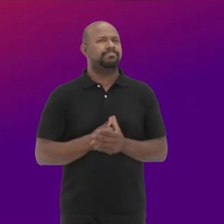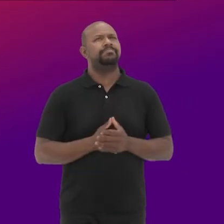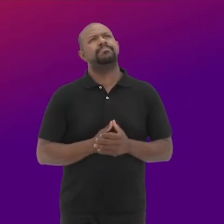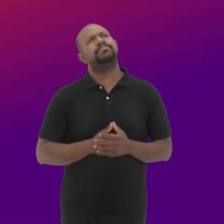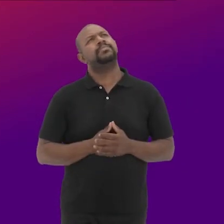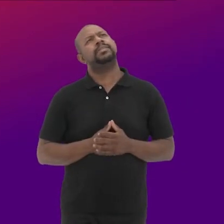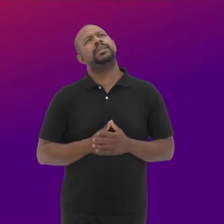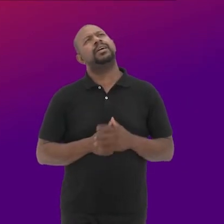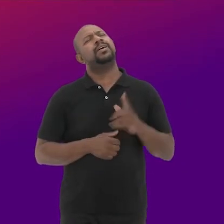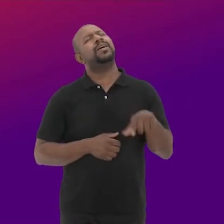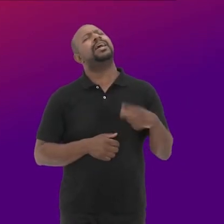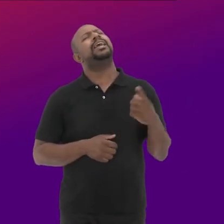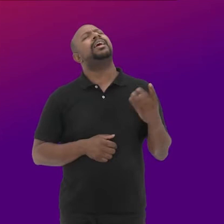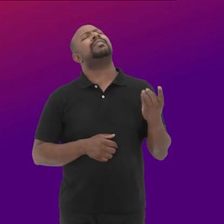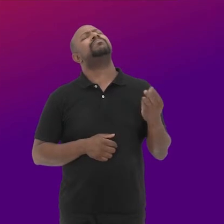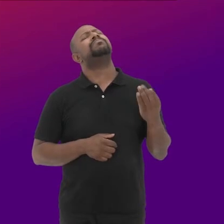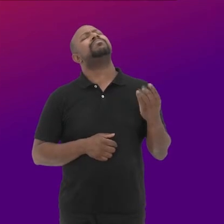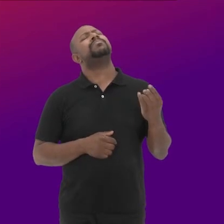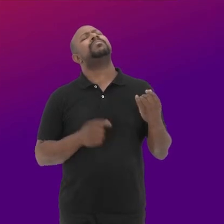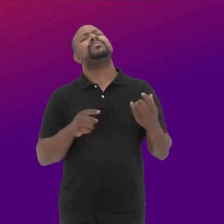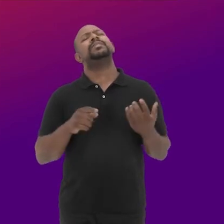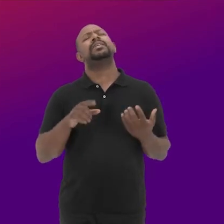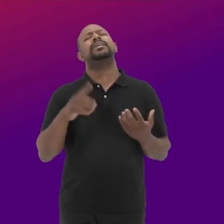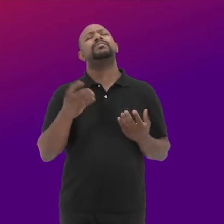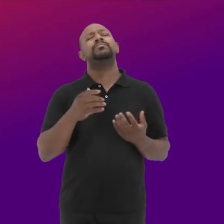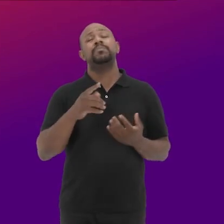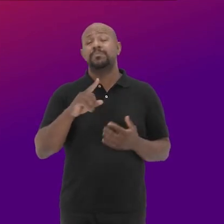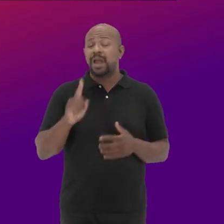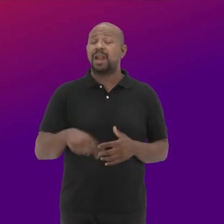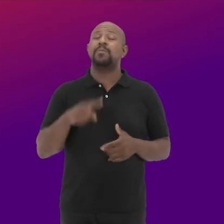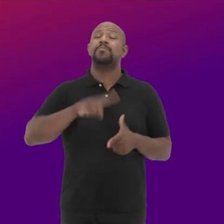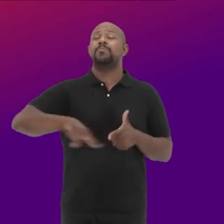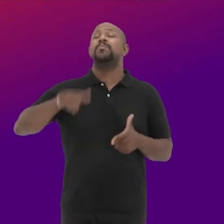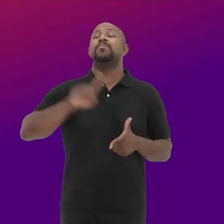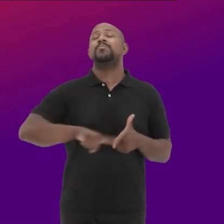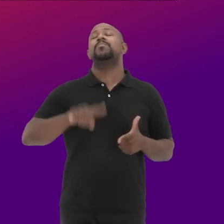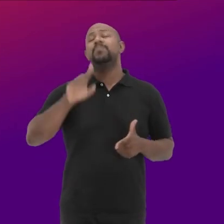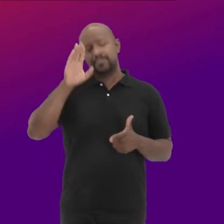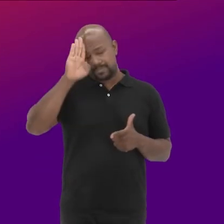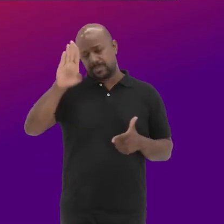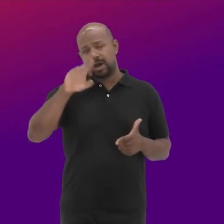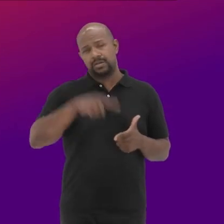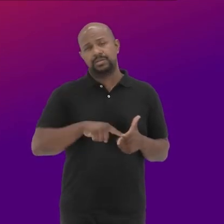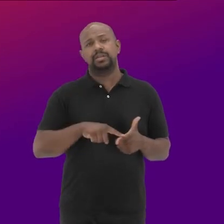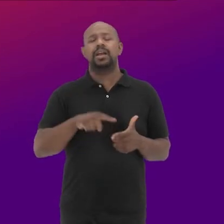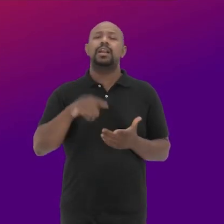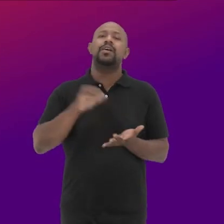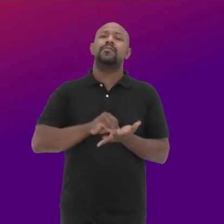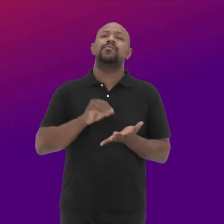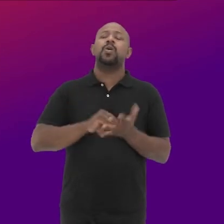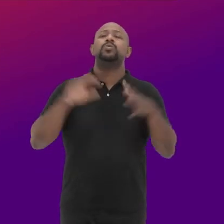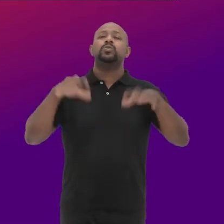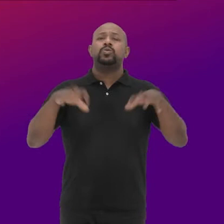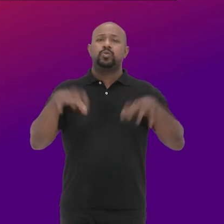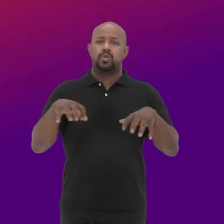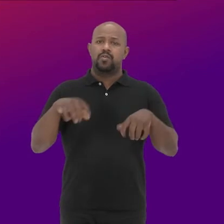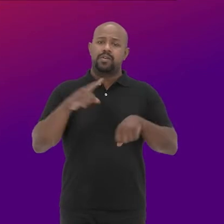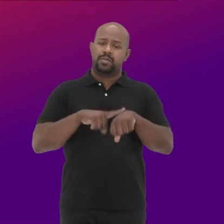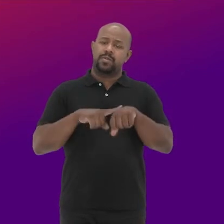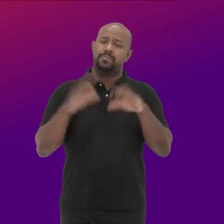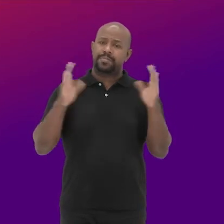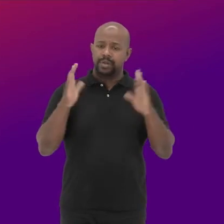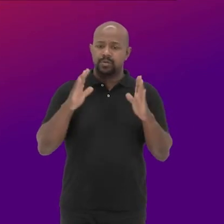Bom, qual era primeiro a dor, né? Qual era o problema? O problema era a falta de chuva no período